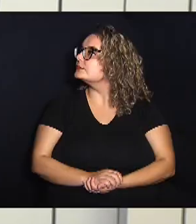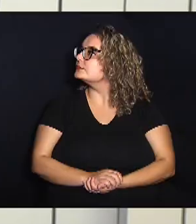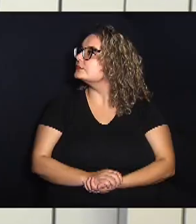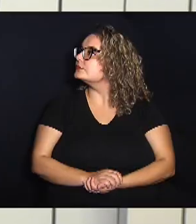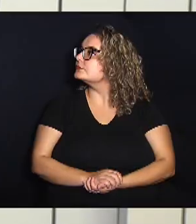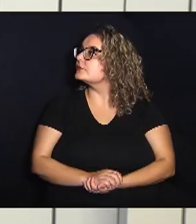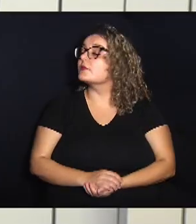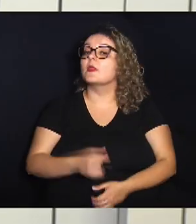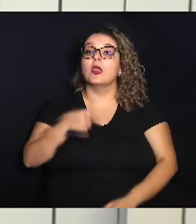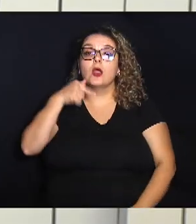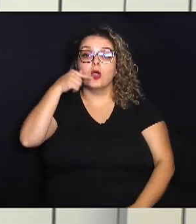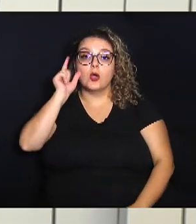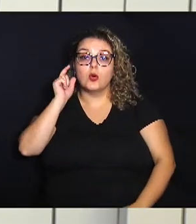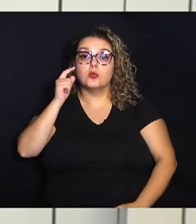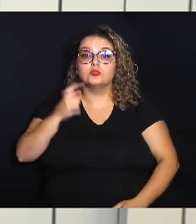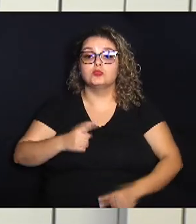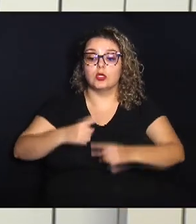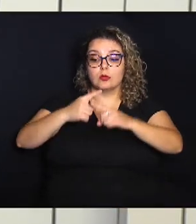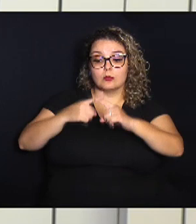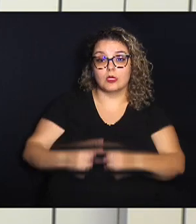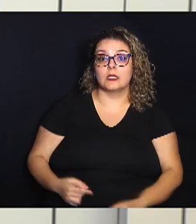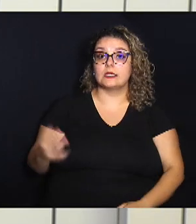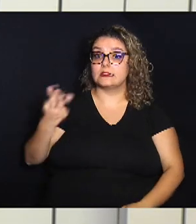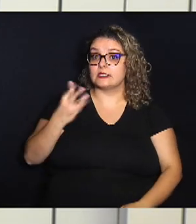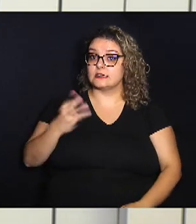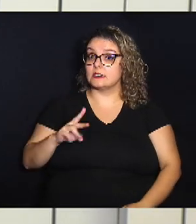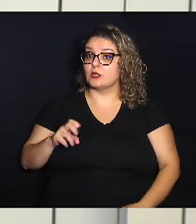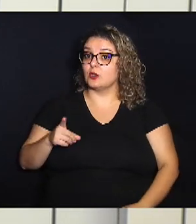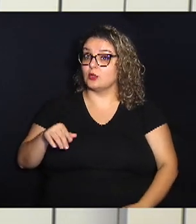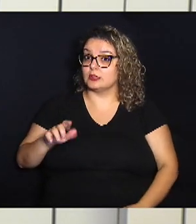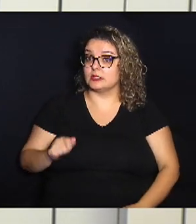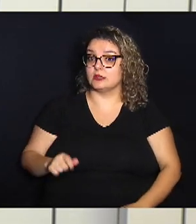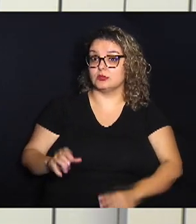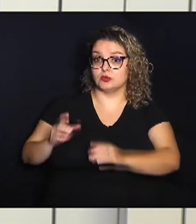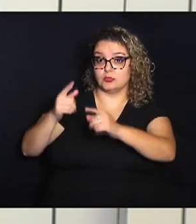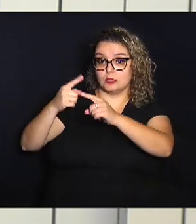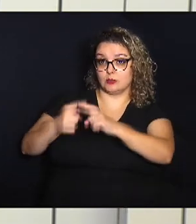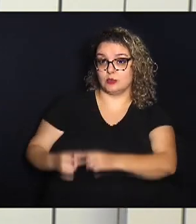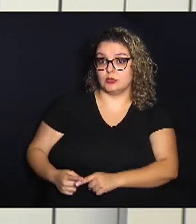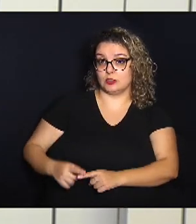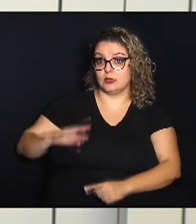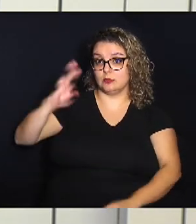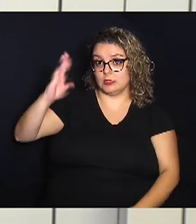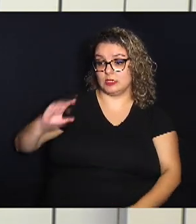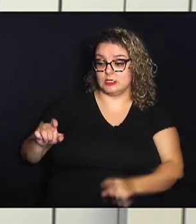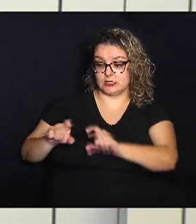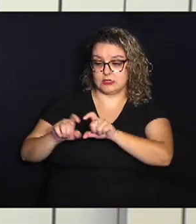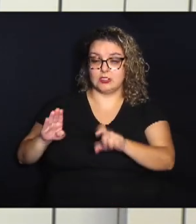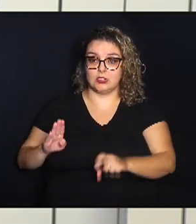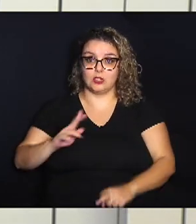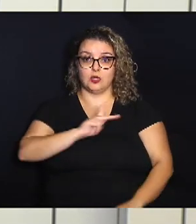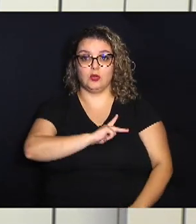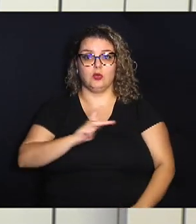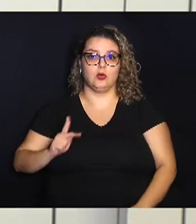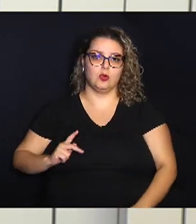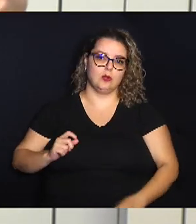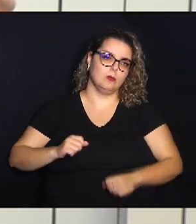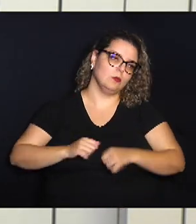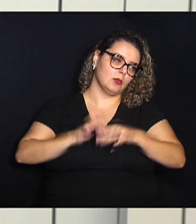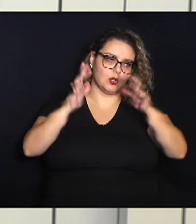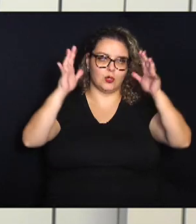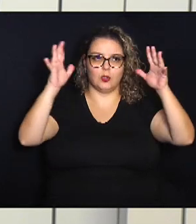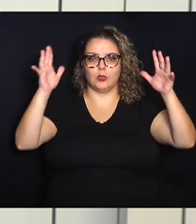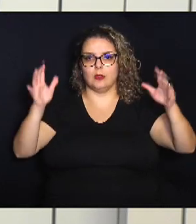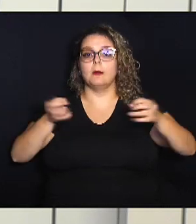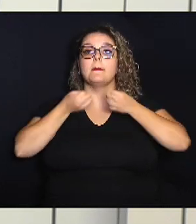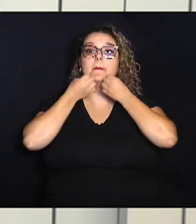Ontem, partida válida pela terceira rodada do Campeonato Brasileiro da Série B, a Ponte Preta desencantou, jogou bem